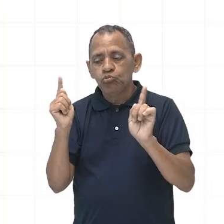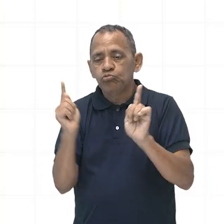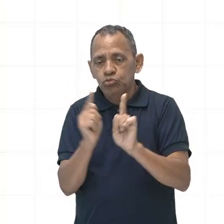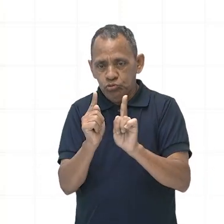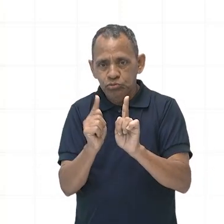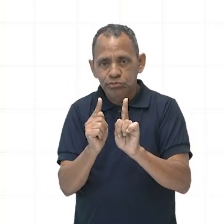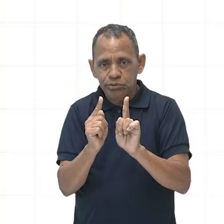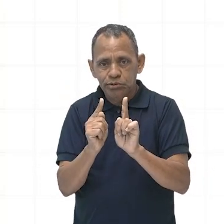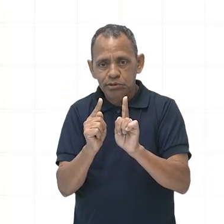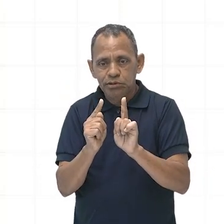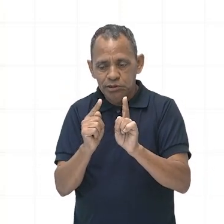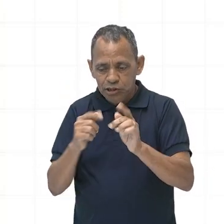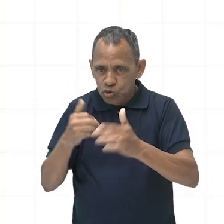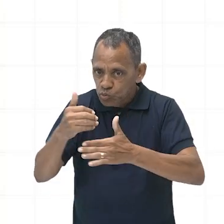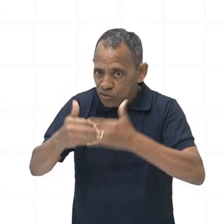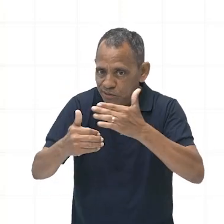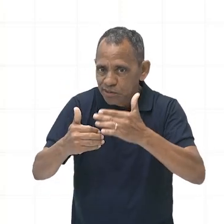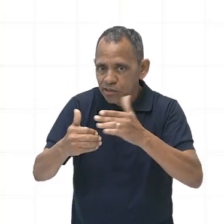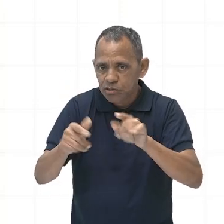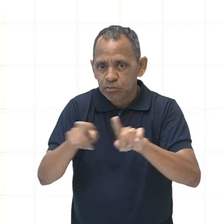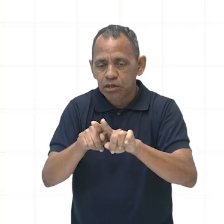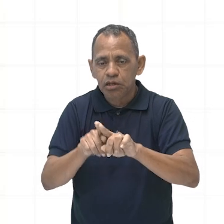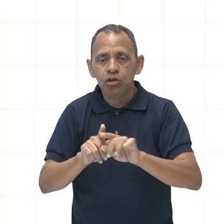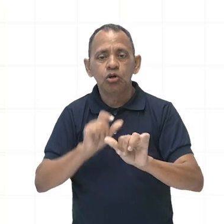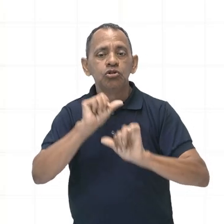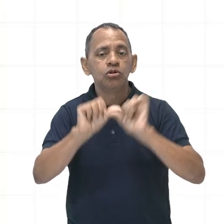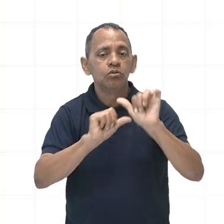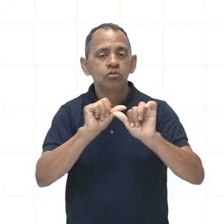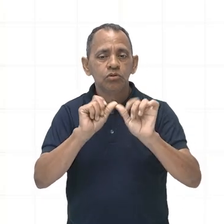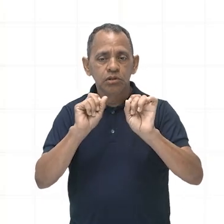esse passo onde eu transformo